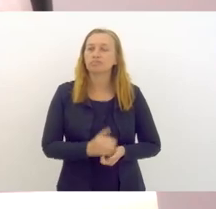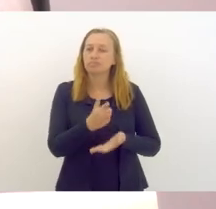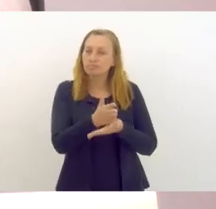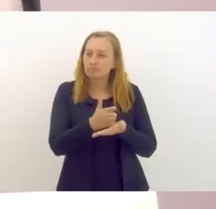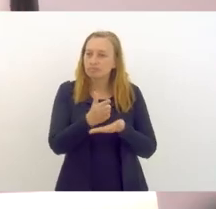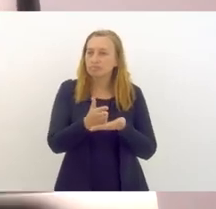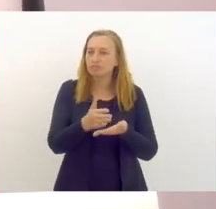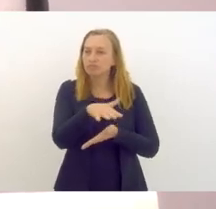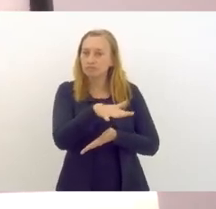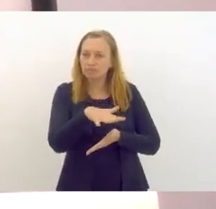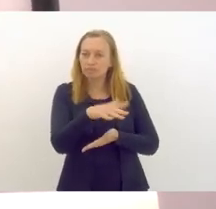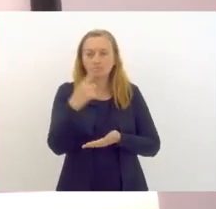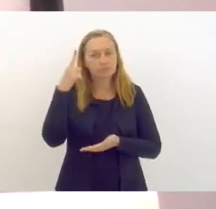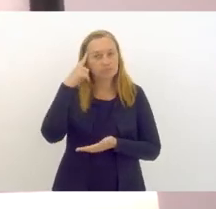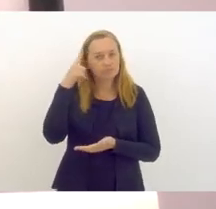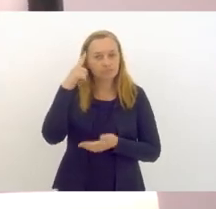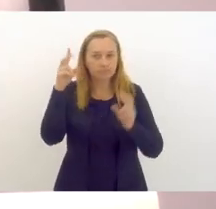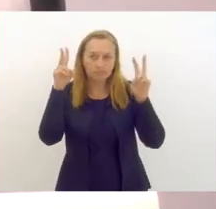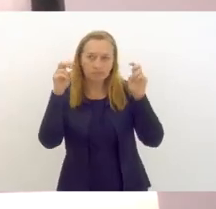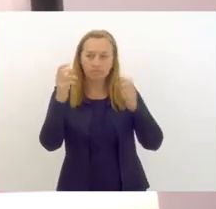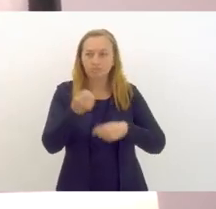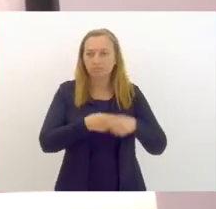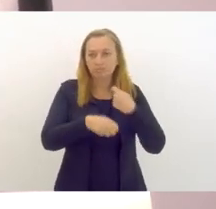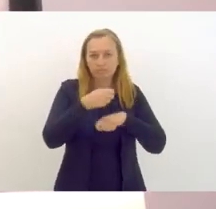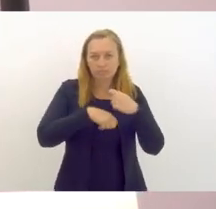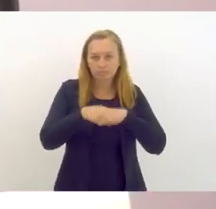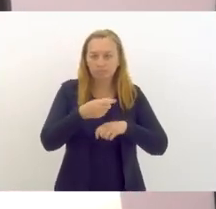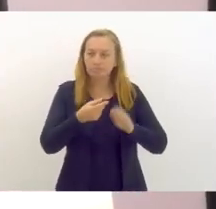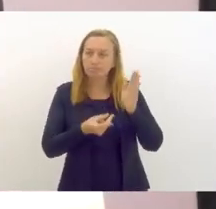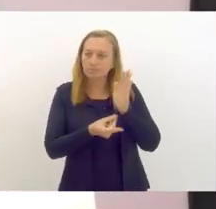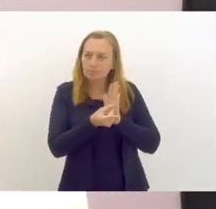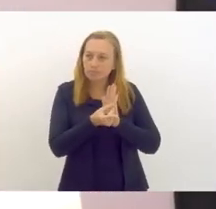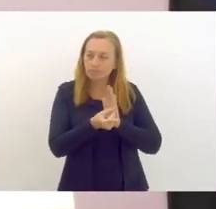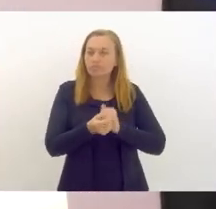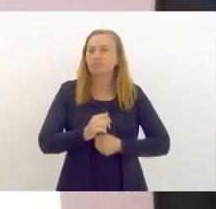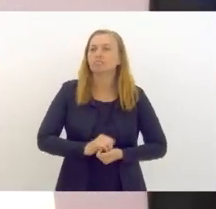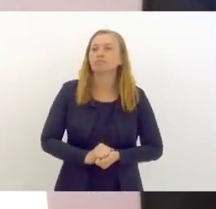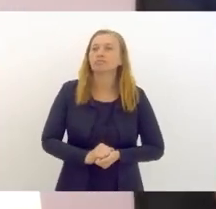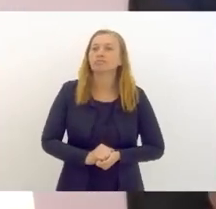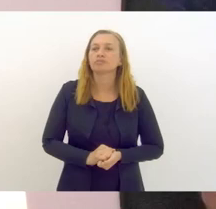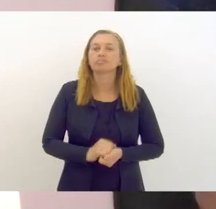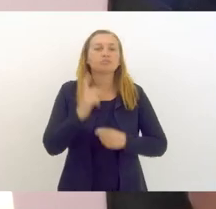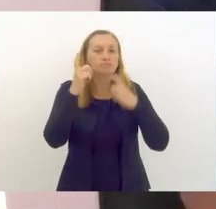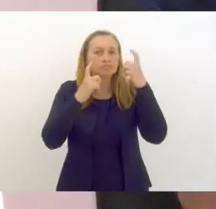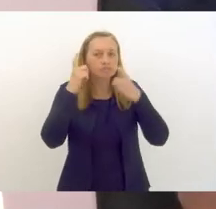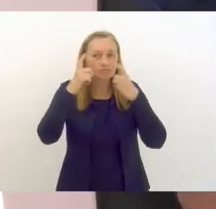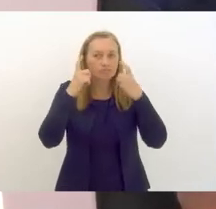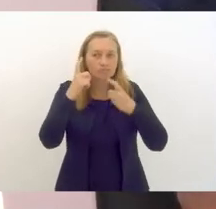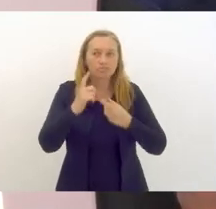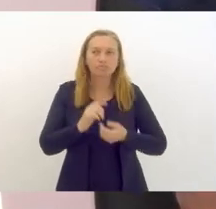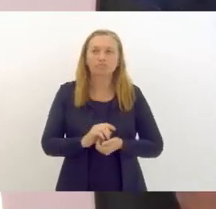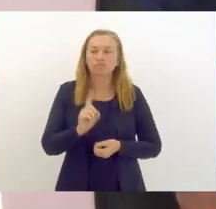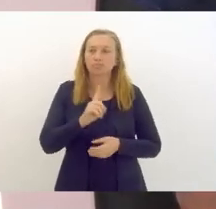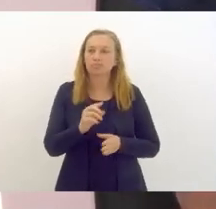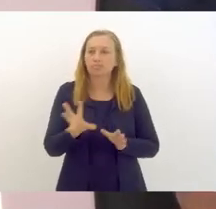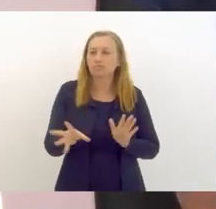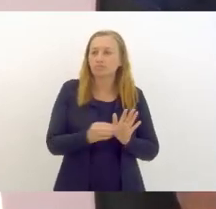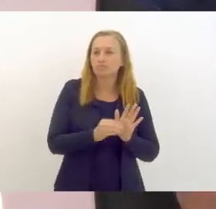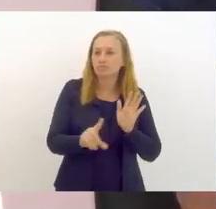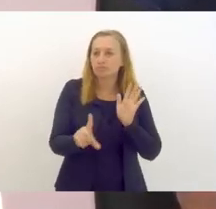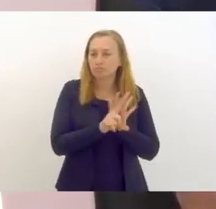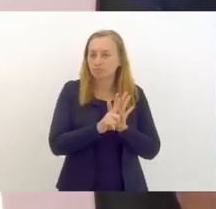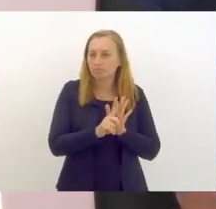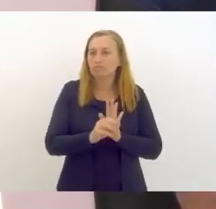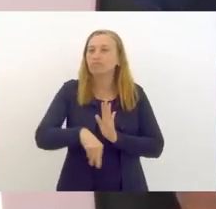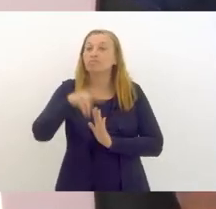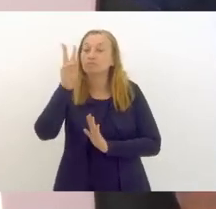pouquinho por área. Então, assim, pensando na questão administrativa e financeira, a gente tem uma preocupação que não está nessa lei, mas, assim, quem